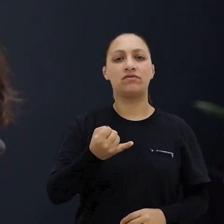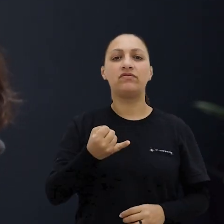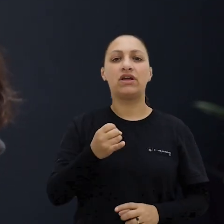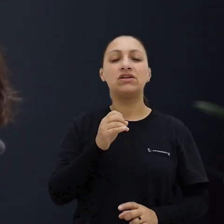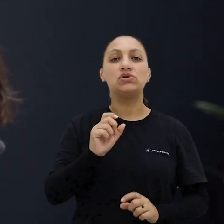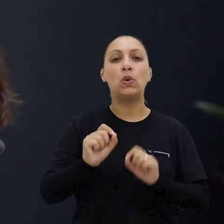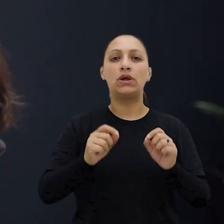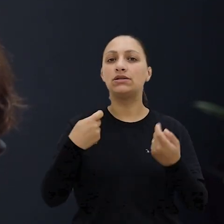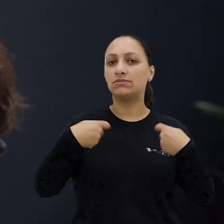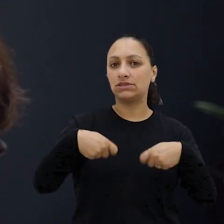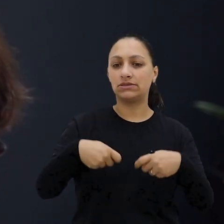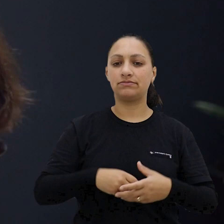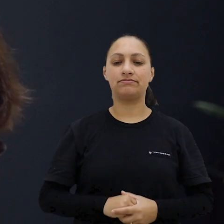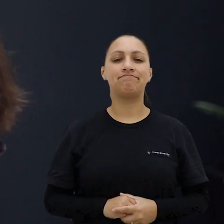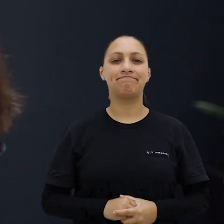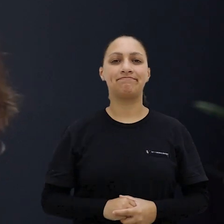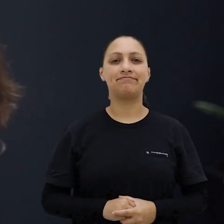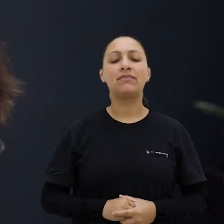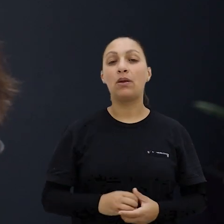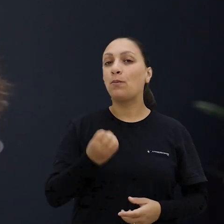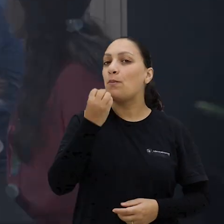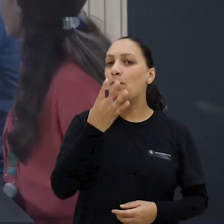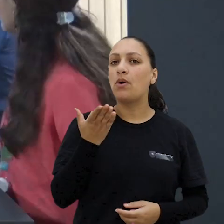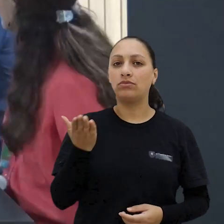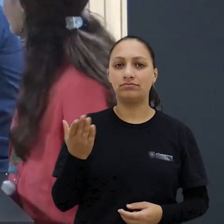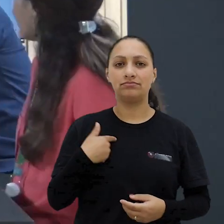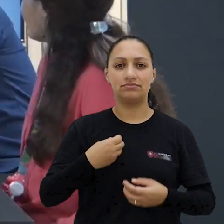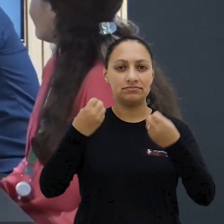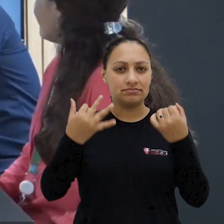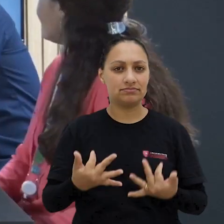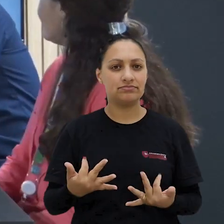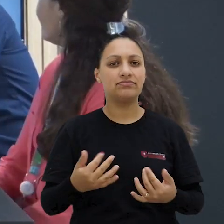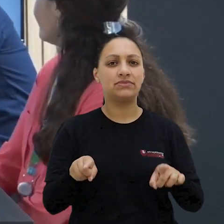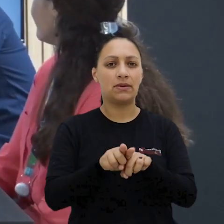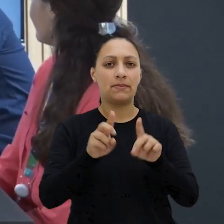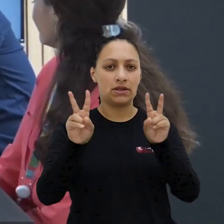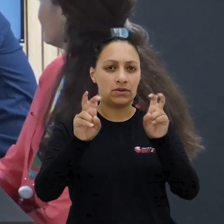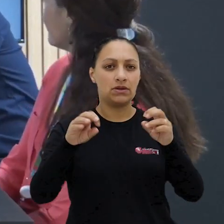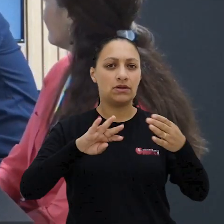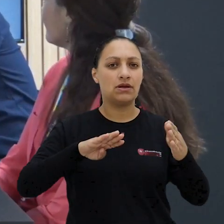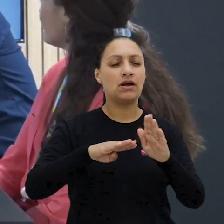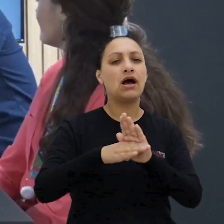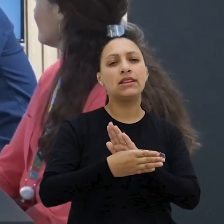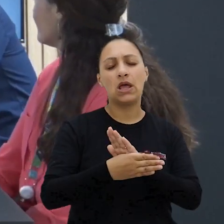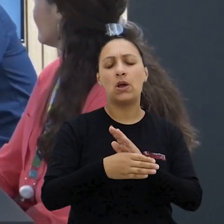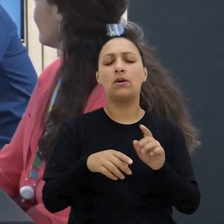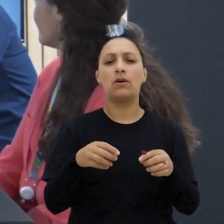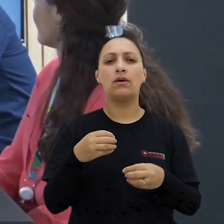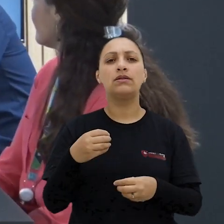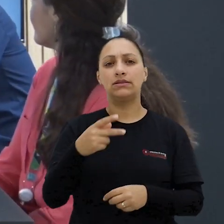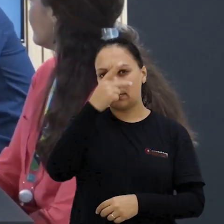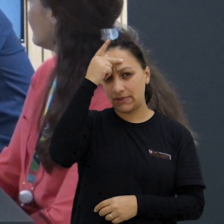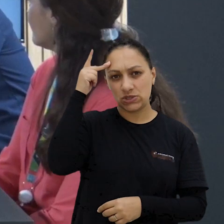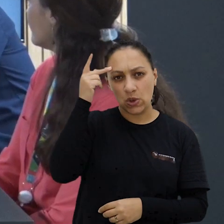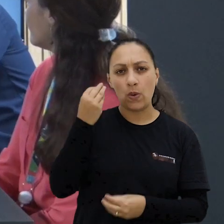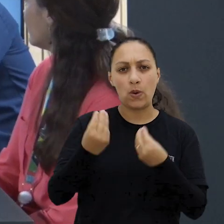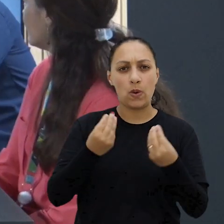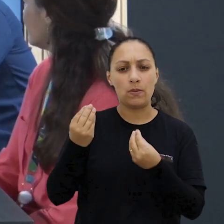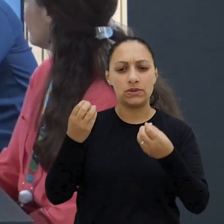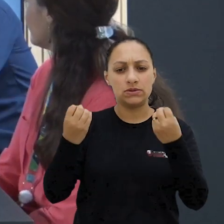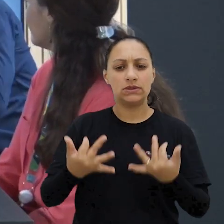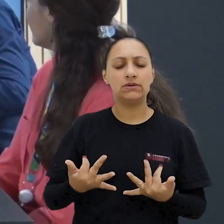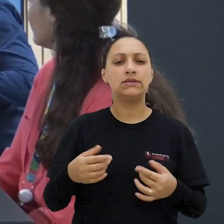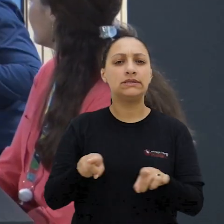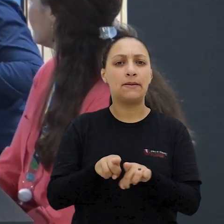ecossistema precisam. Muito bem colocado, né? A visão de adequação, que eu acho que é bem importante. Você falou das pessoas e o quanto